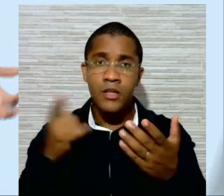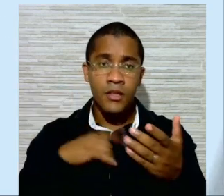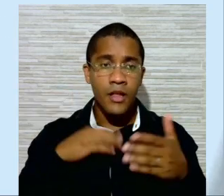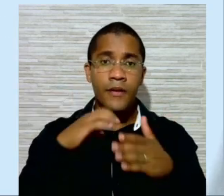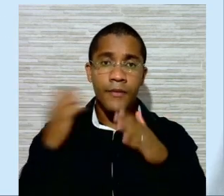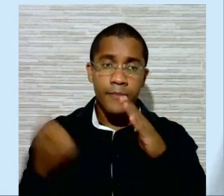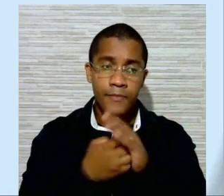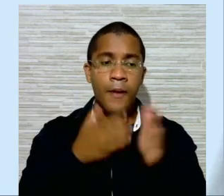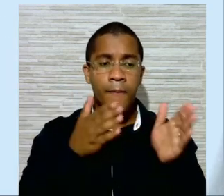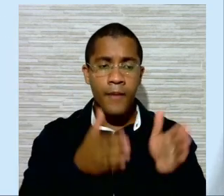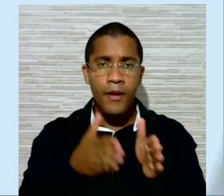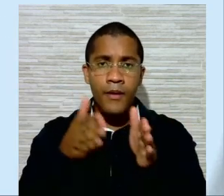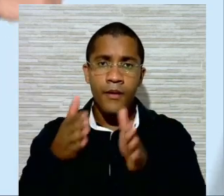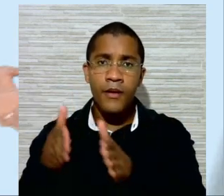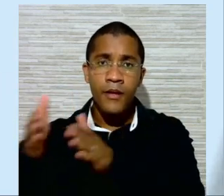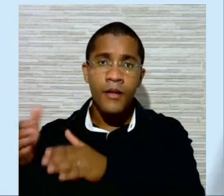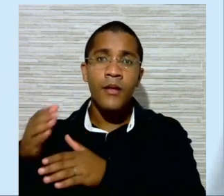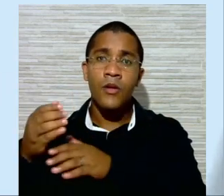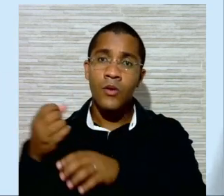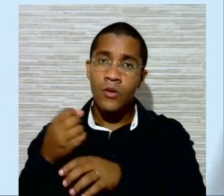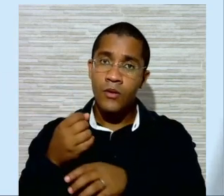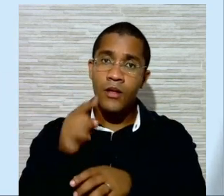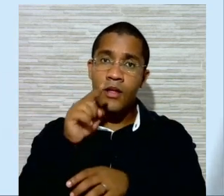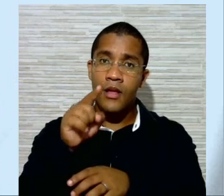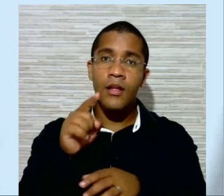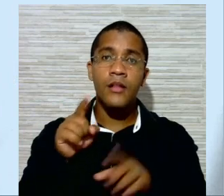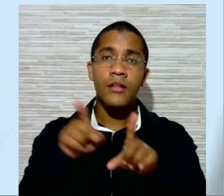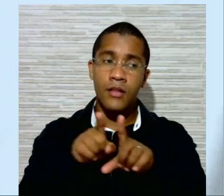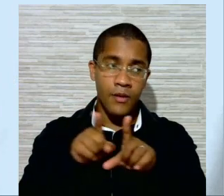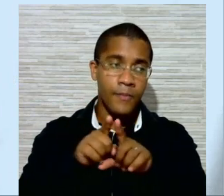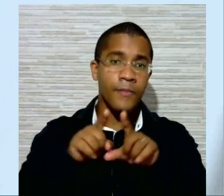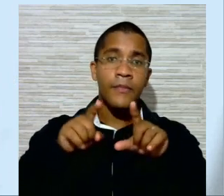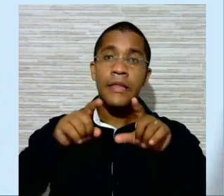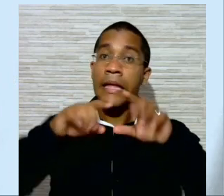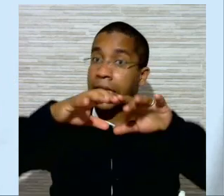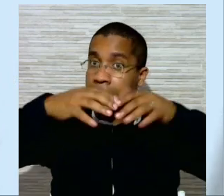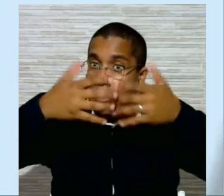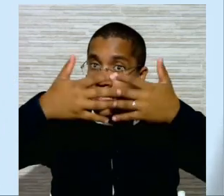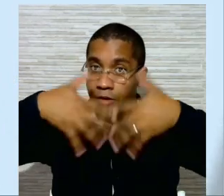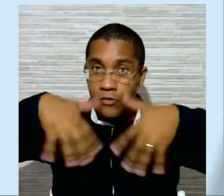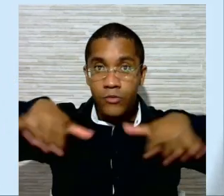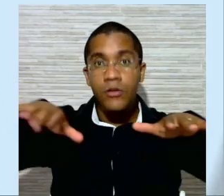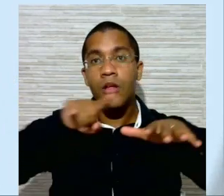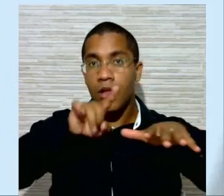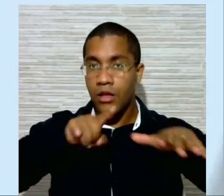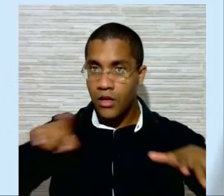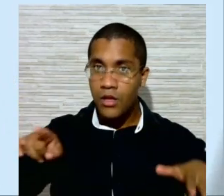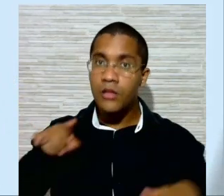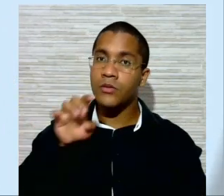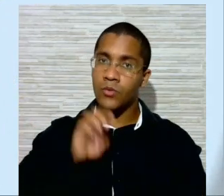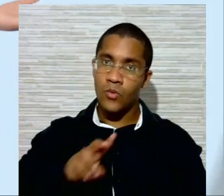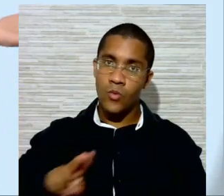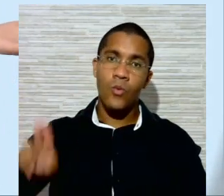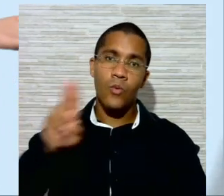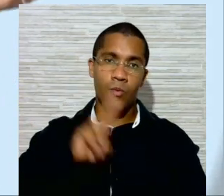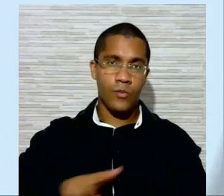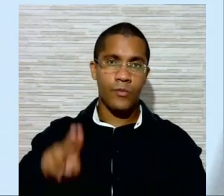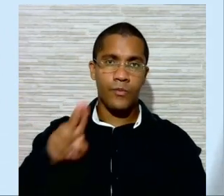do processo de lucro que existe nos ambientes, tá? Existem também algumas empresas brasileiras, tá? Algumas empresas nacionais